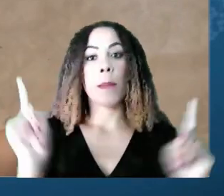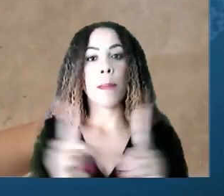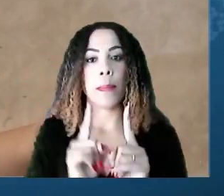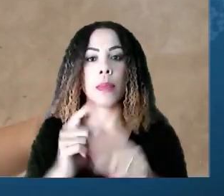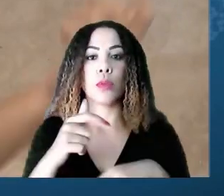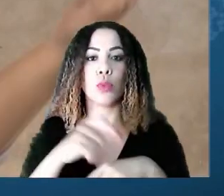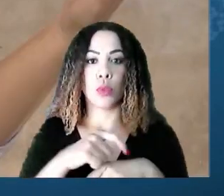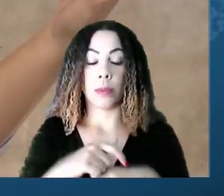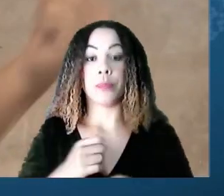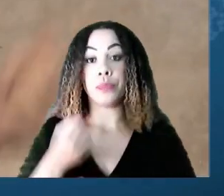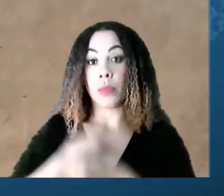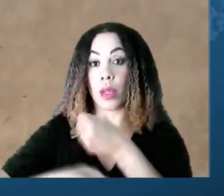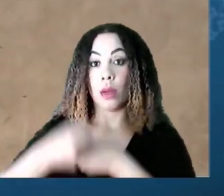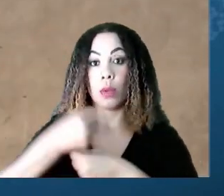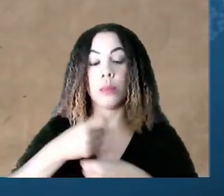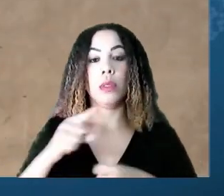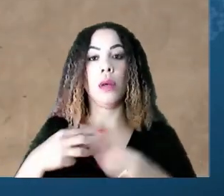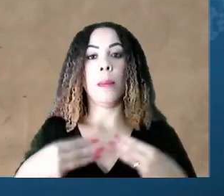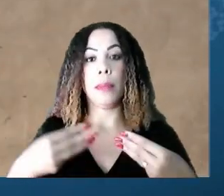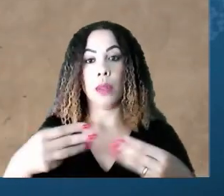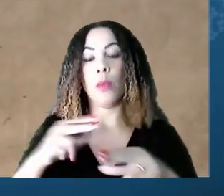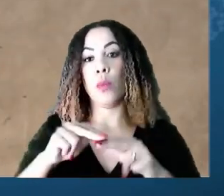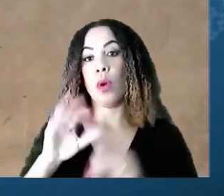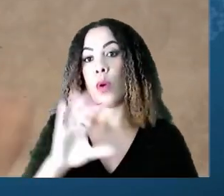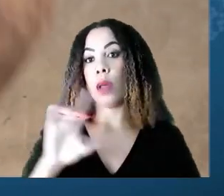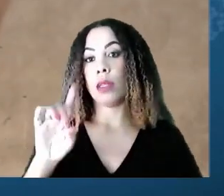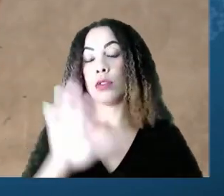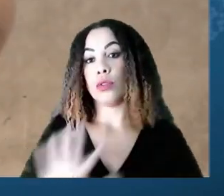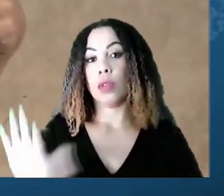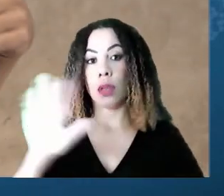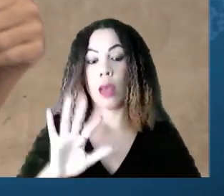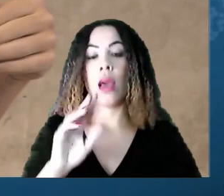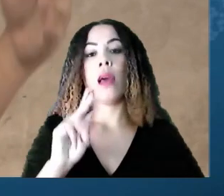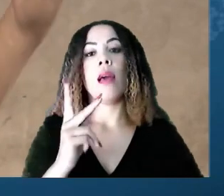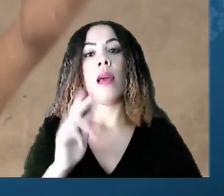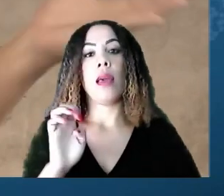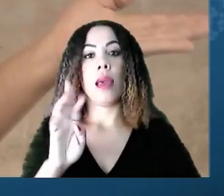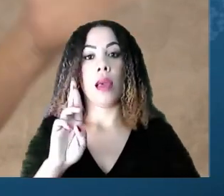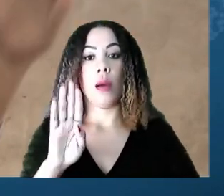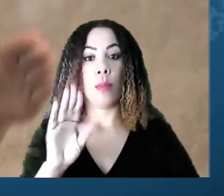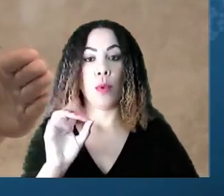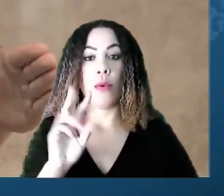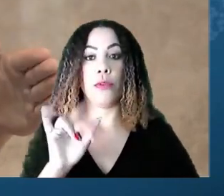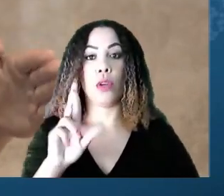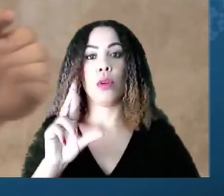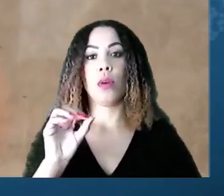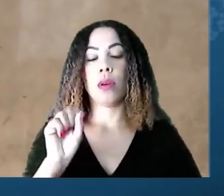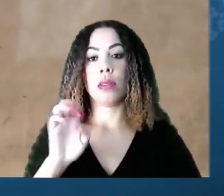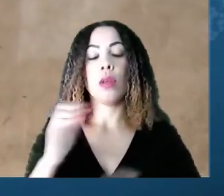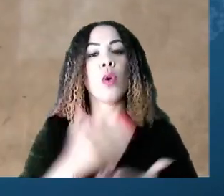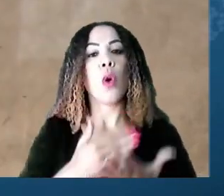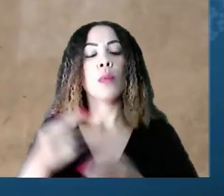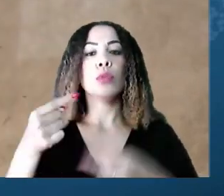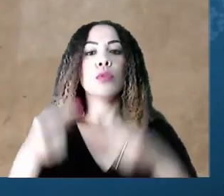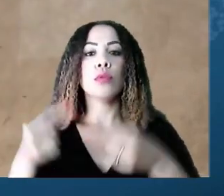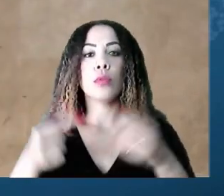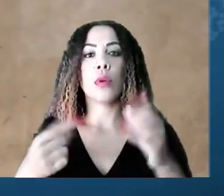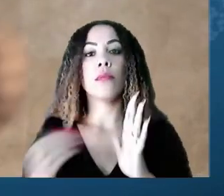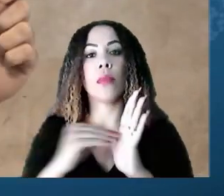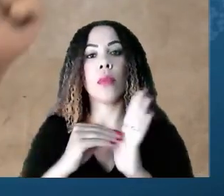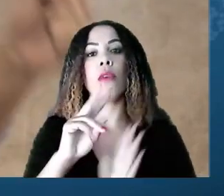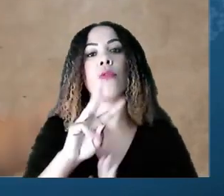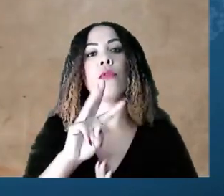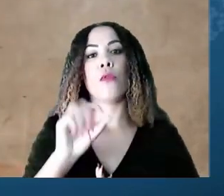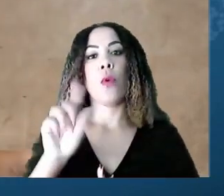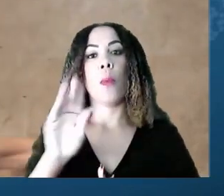ano passado, por meio da Coordenação Geral de Arboviroses, iniciou a discussão para a incorporação da Wolbachia nas novas diretrizes. Então, a